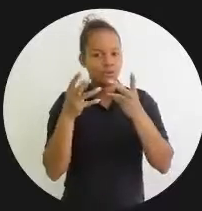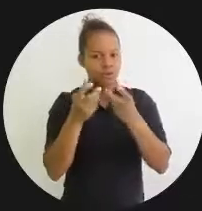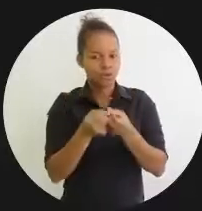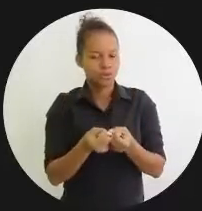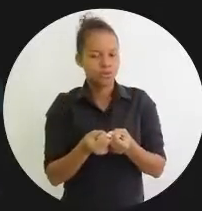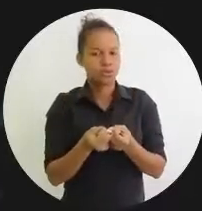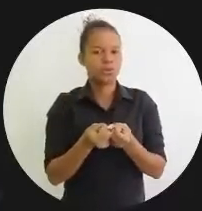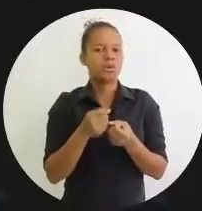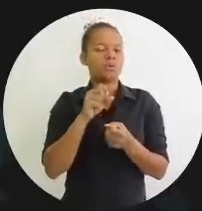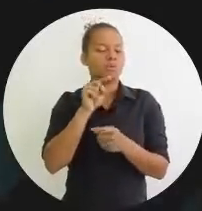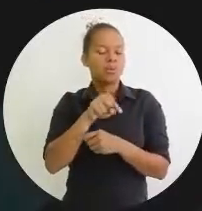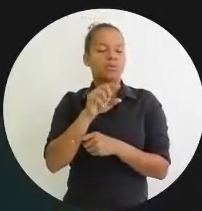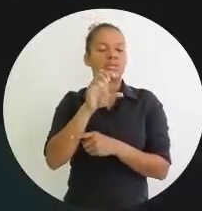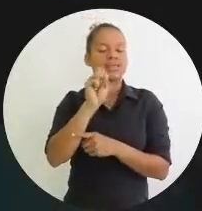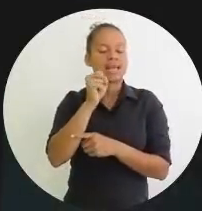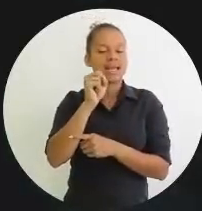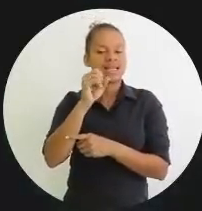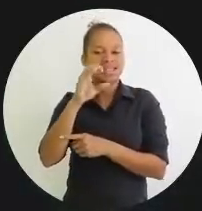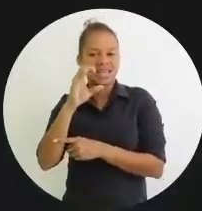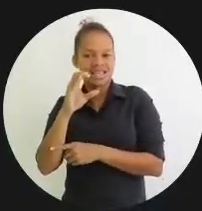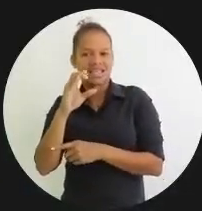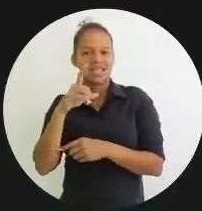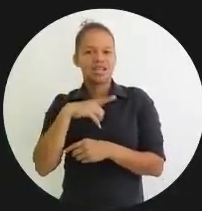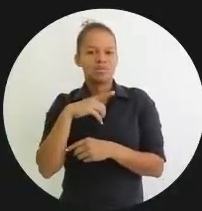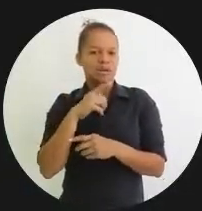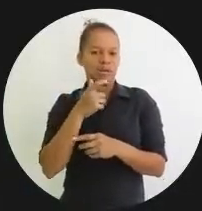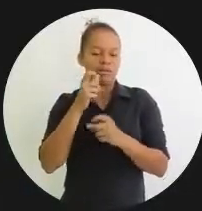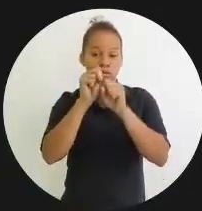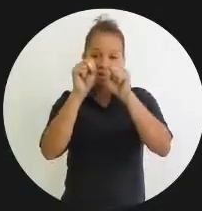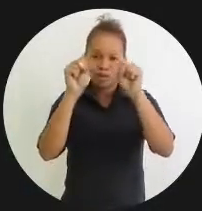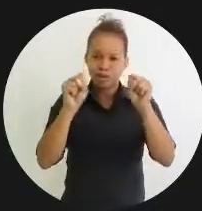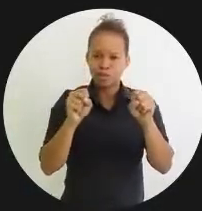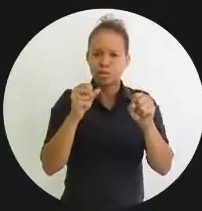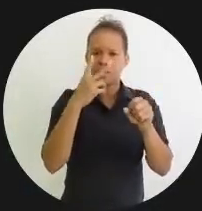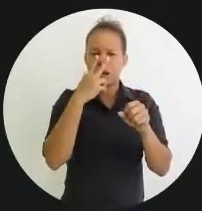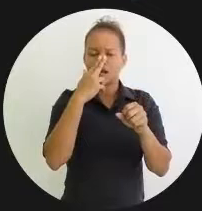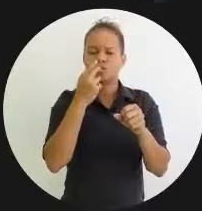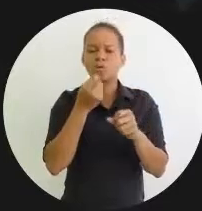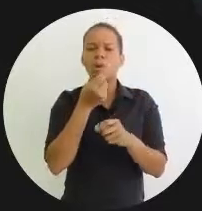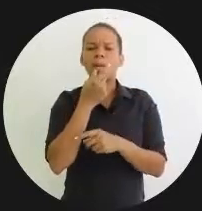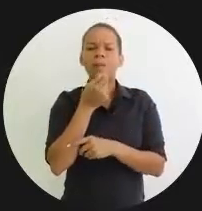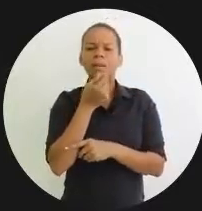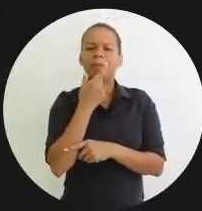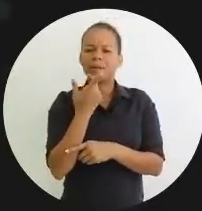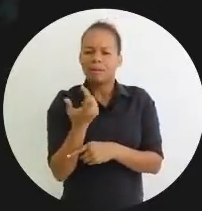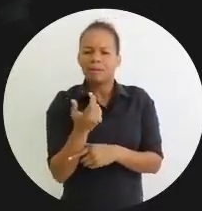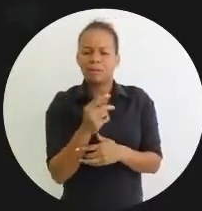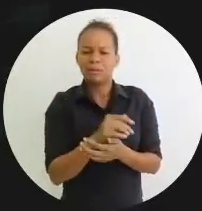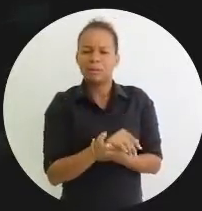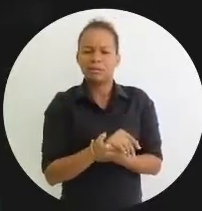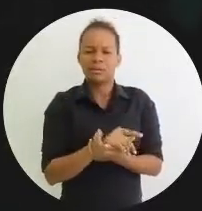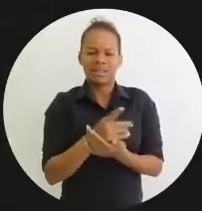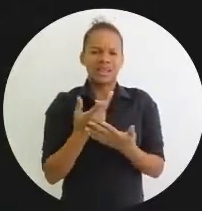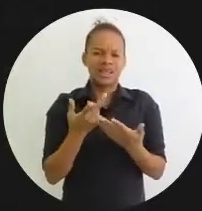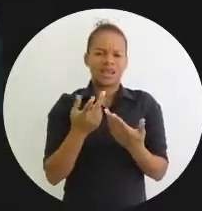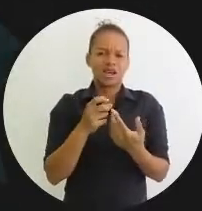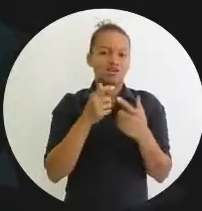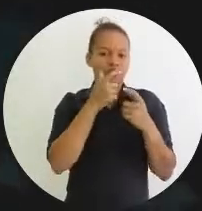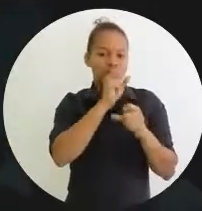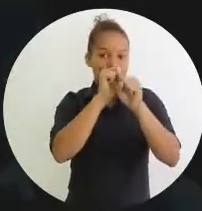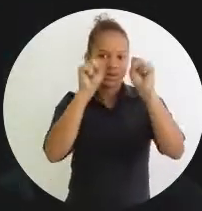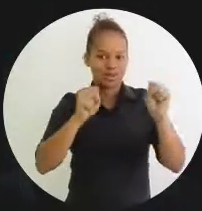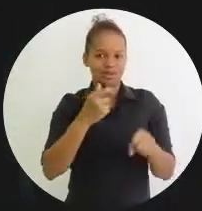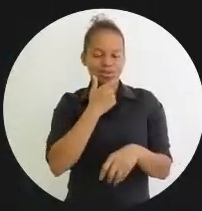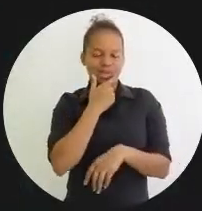arquivo bootstrap.css, Bootstrap mínimo, que é o comprimido, o Bootstrap, em vez de